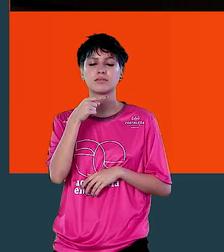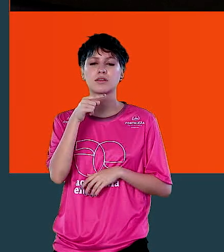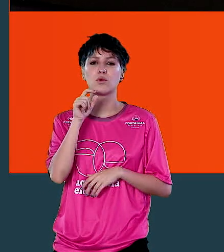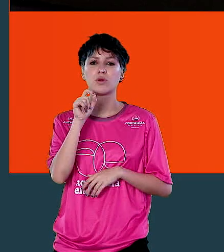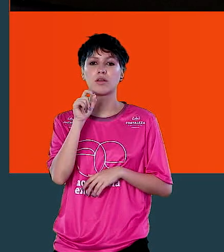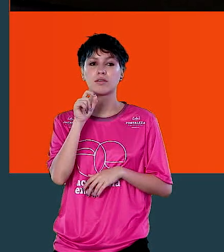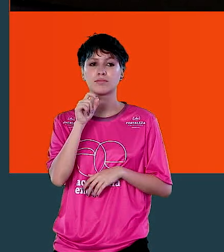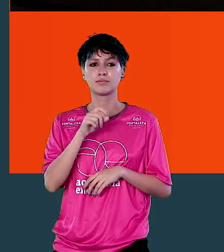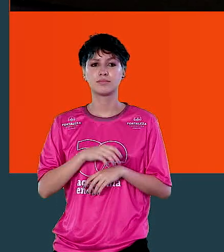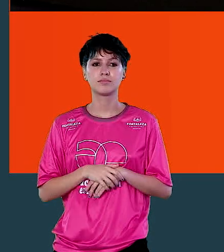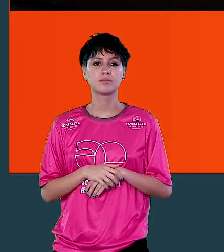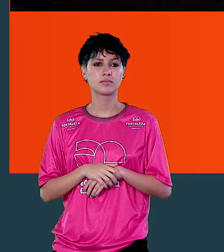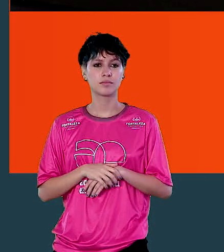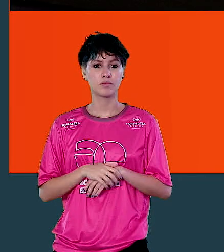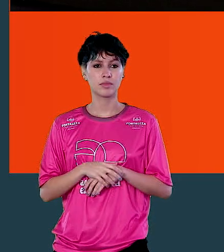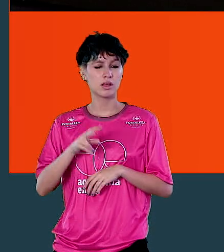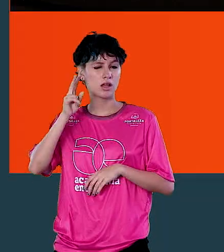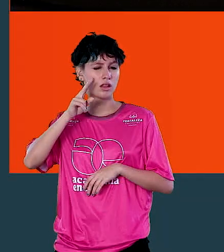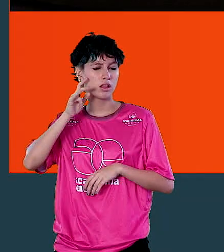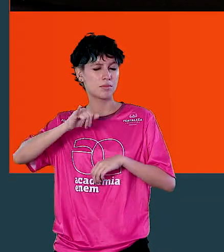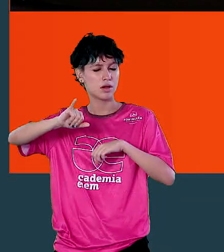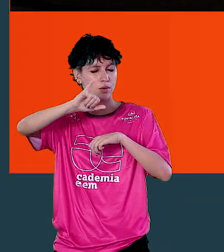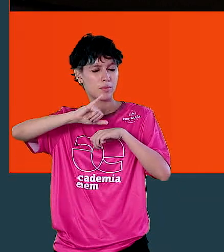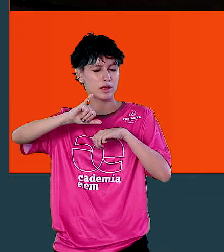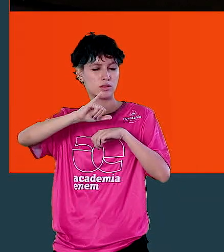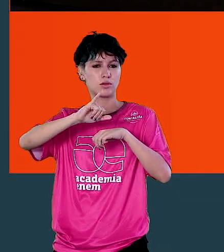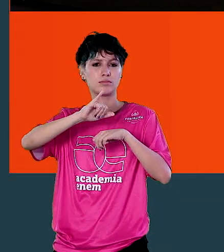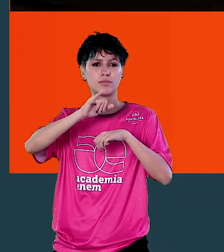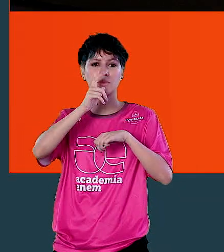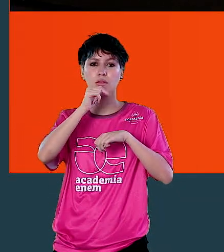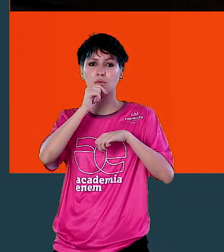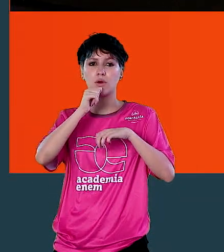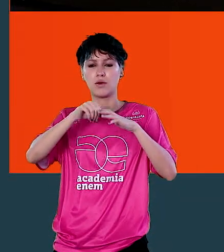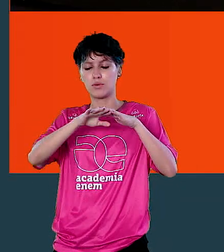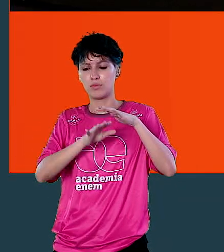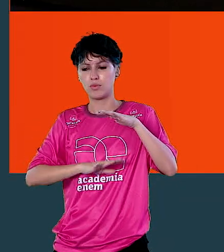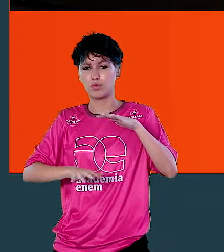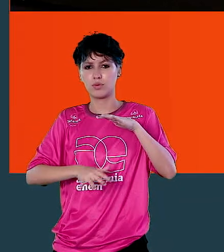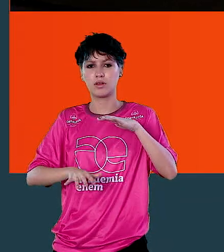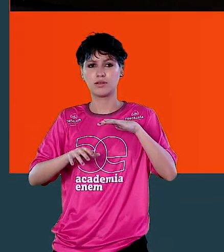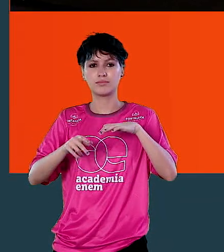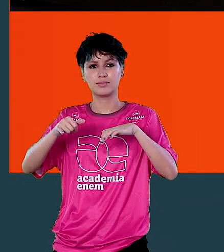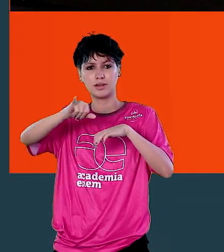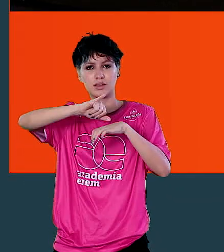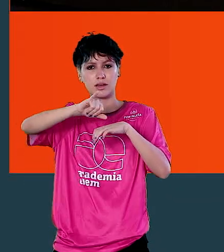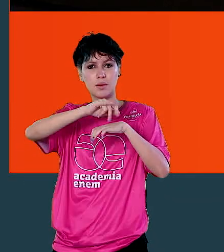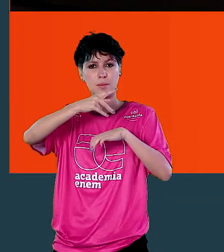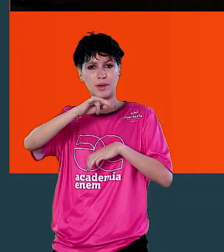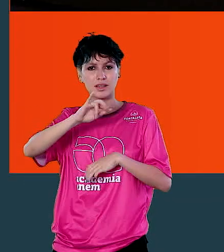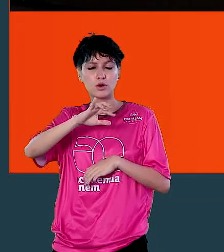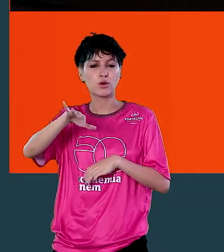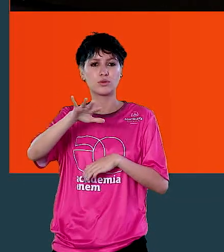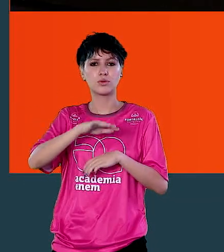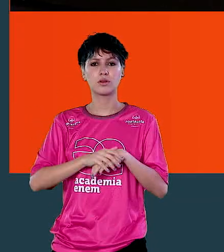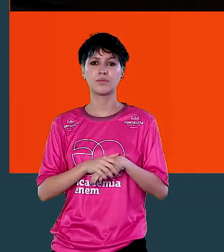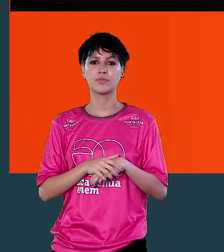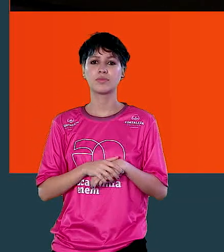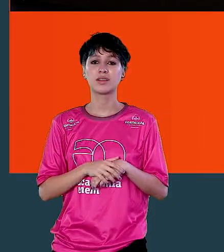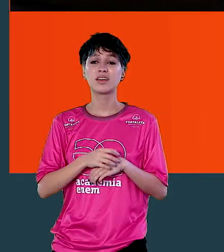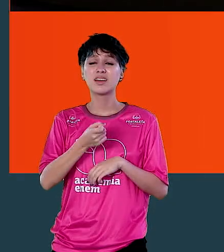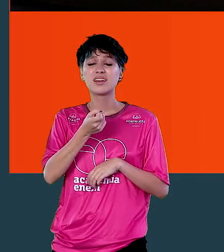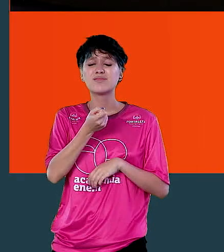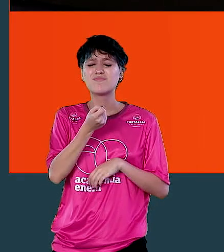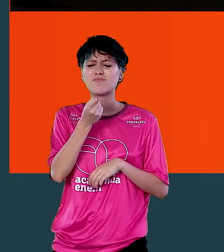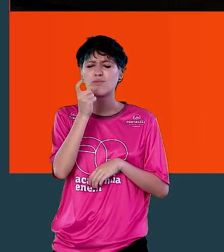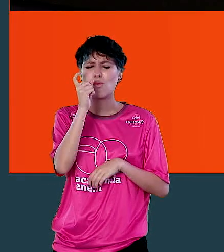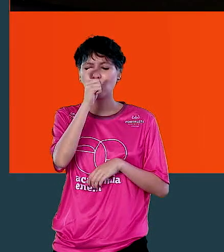petróleo. O petróleo, quando ele é derramado em cima da água, ele se decompõe com facilidade? Não. É difícil decompor o petróleo,